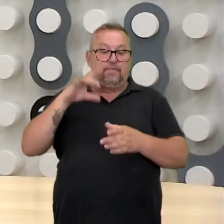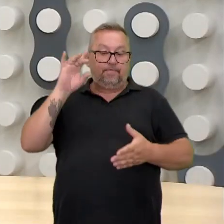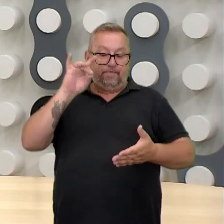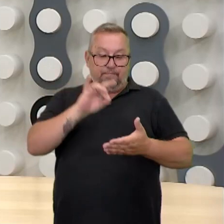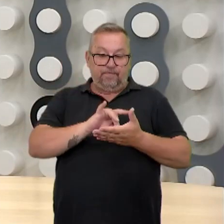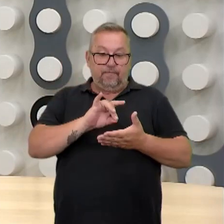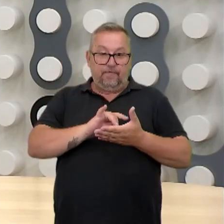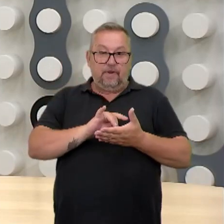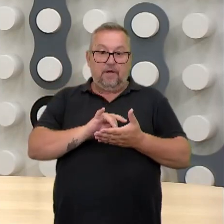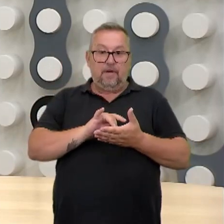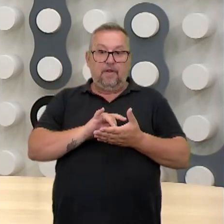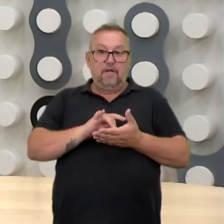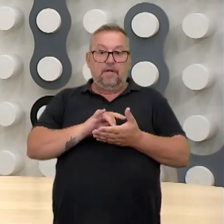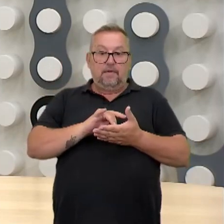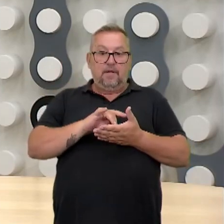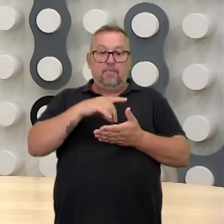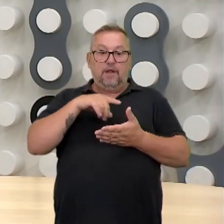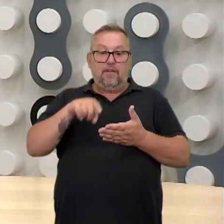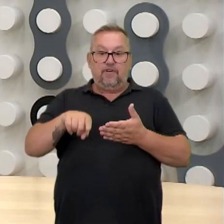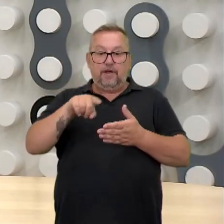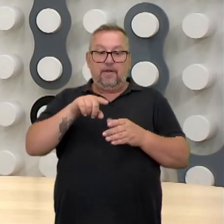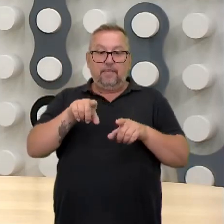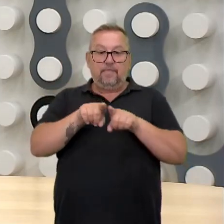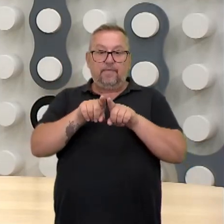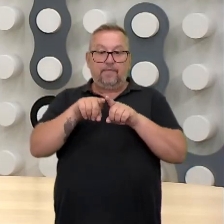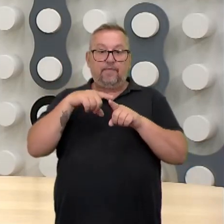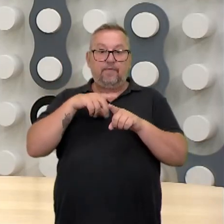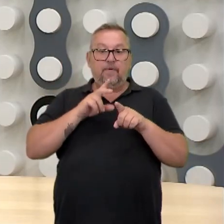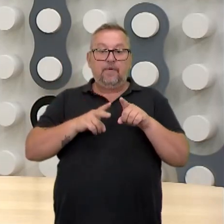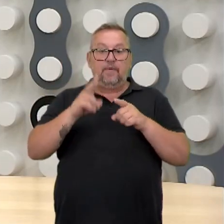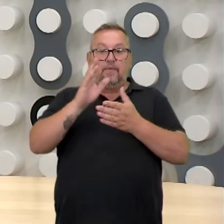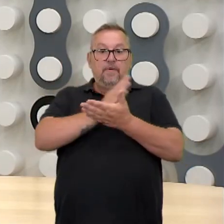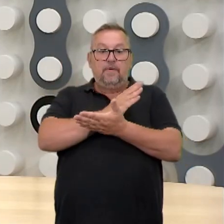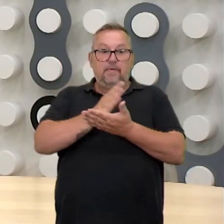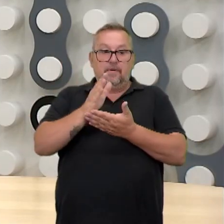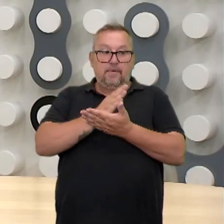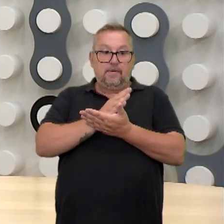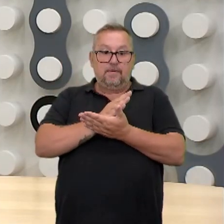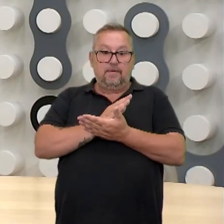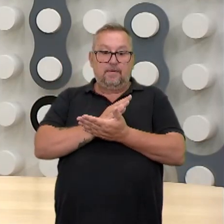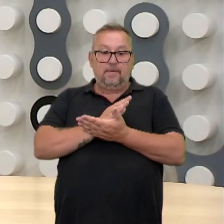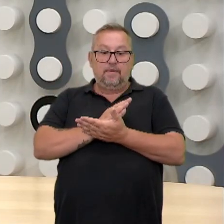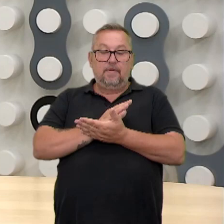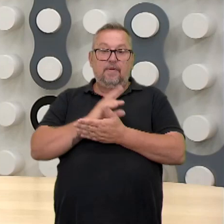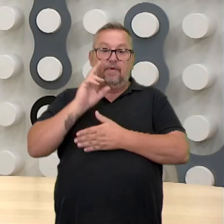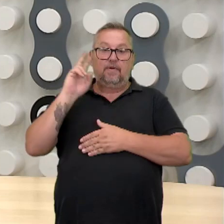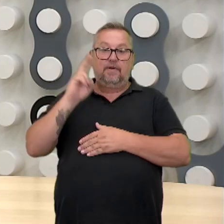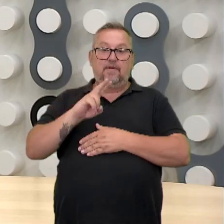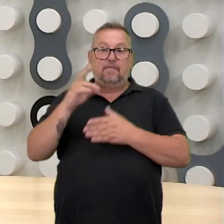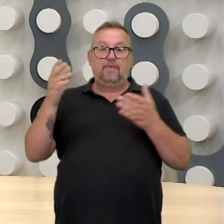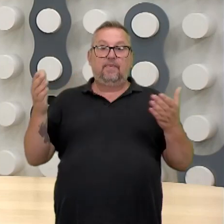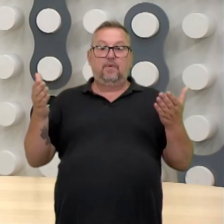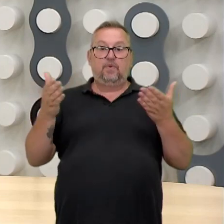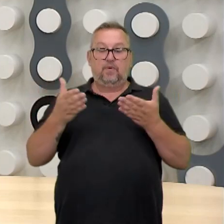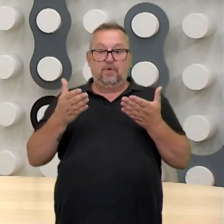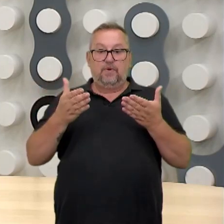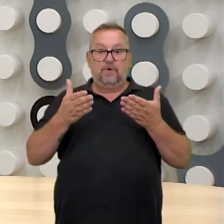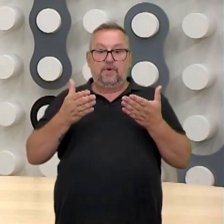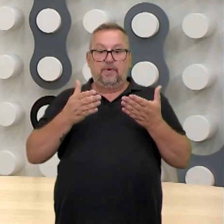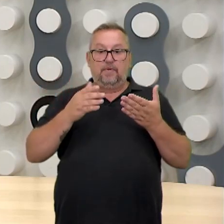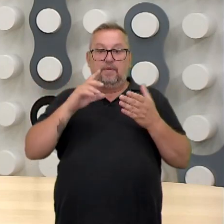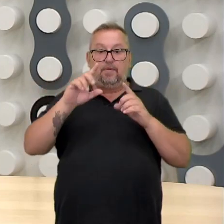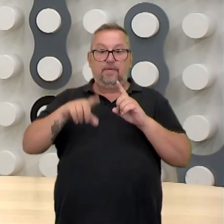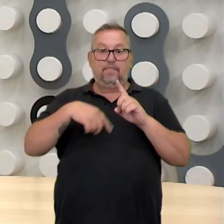né, somente aí o éon Adiano, que não tem, né, essa divisão aí que a gente vai ver hoje, né, mas,